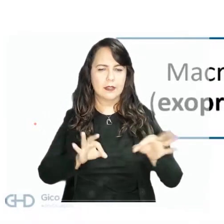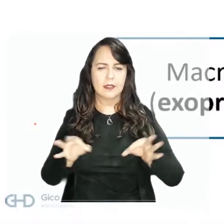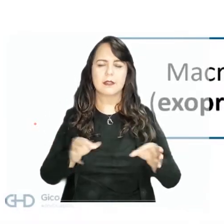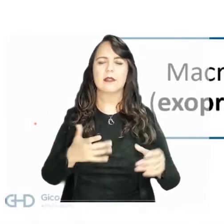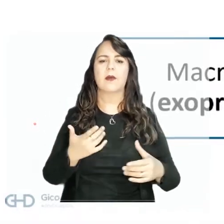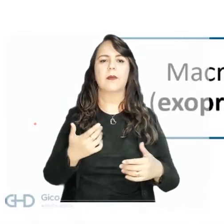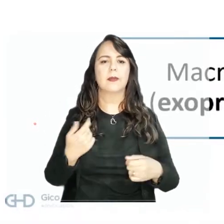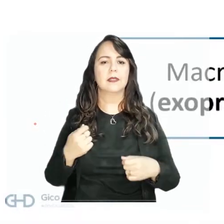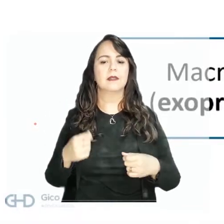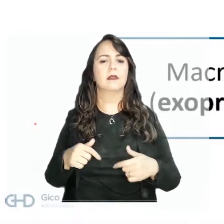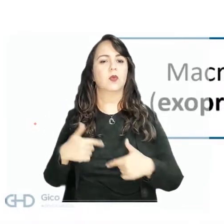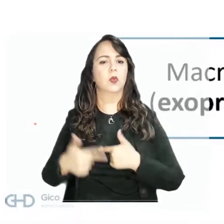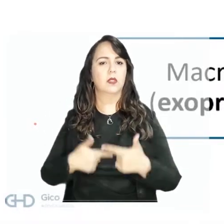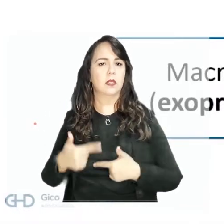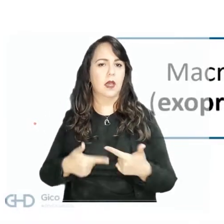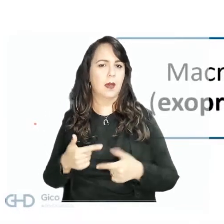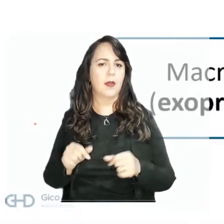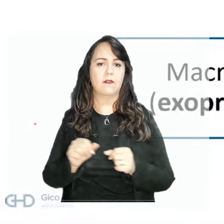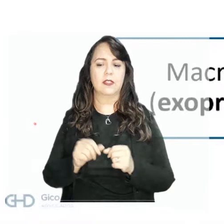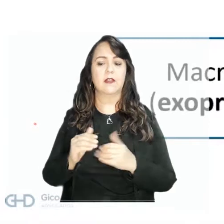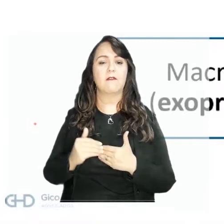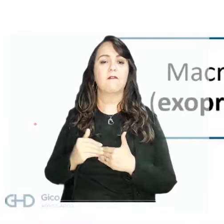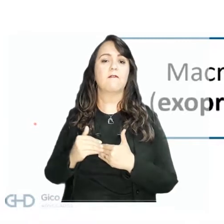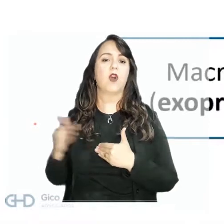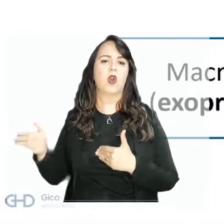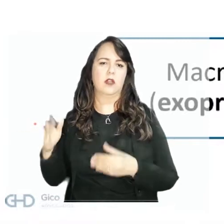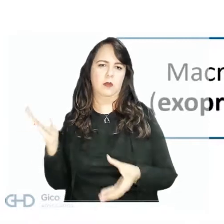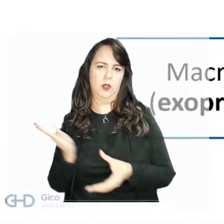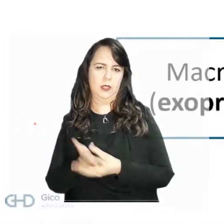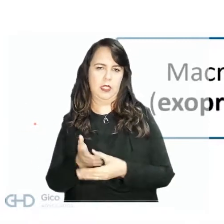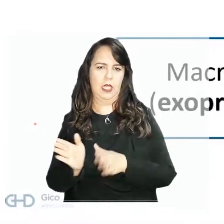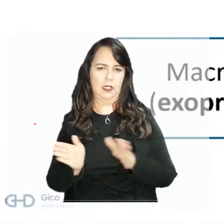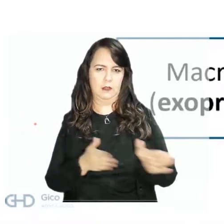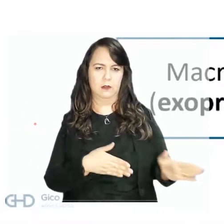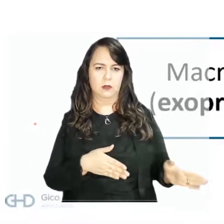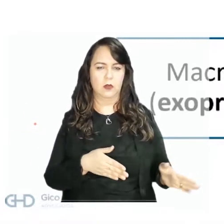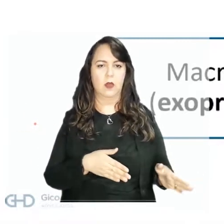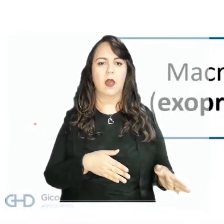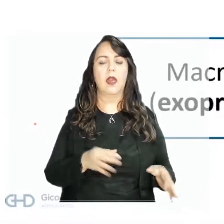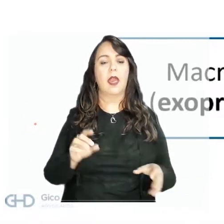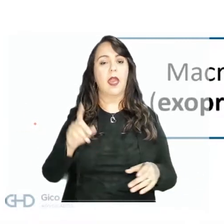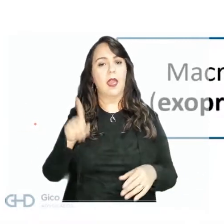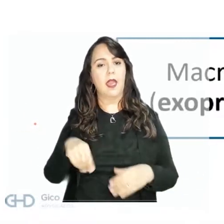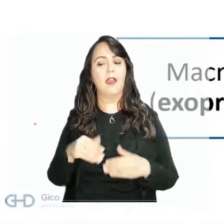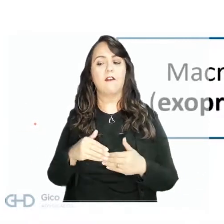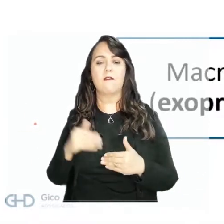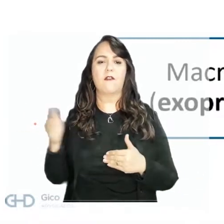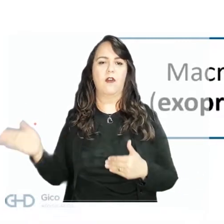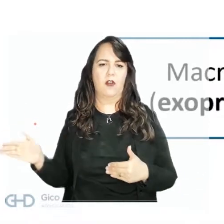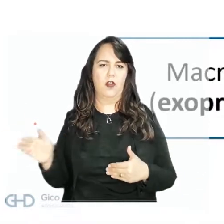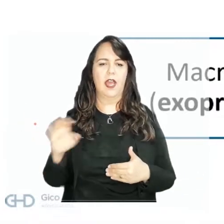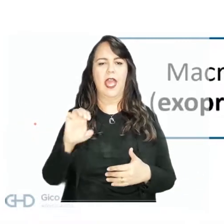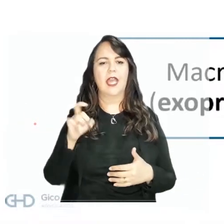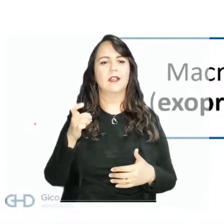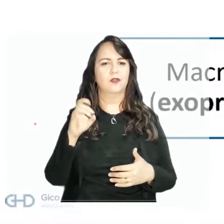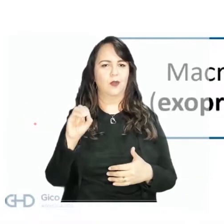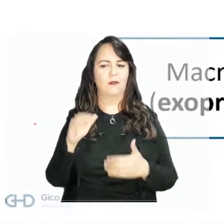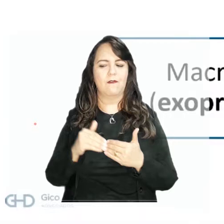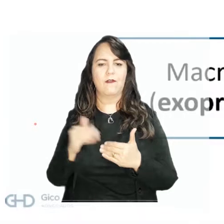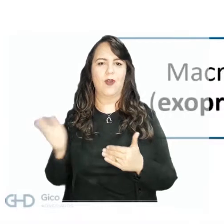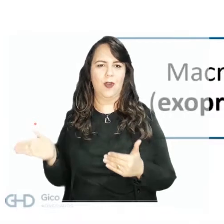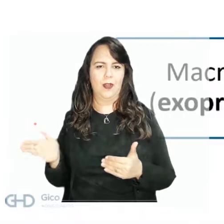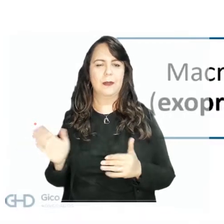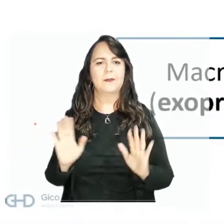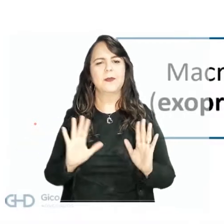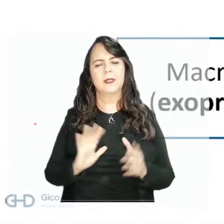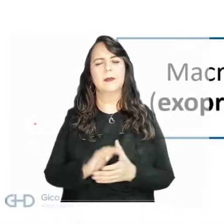do processo. Então, são as questões exoprocessuais. Quantas varas um TJ tem que ter? Quantos TJs tem que